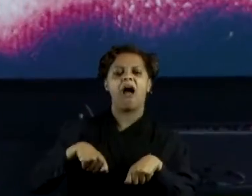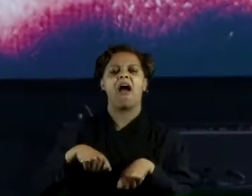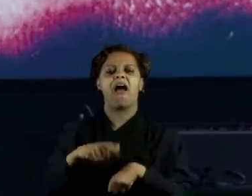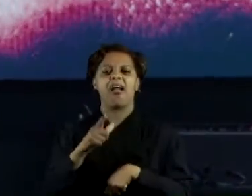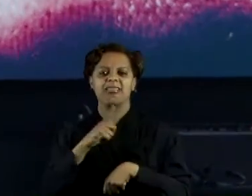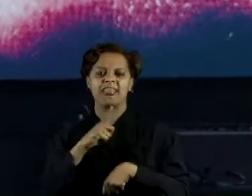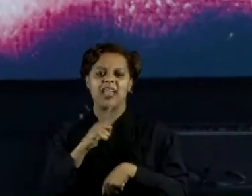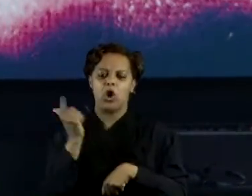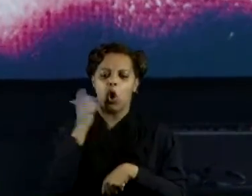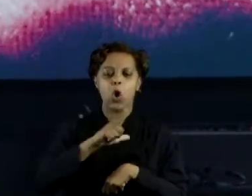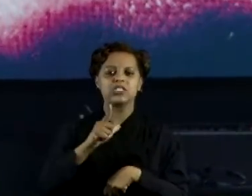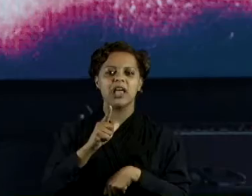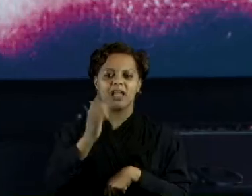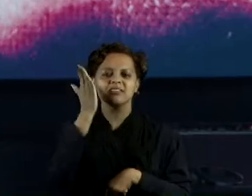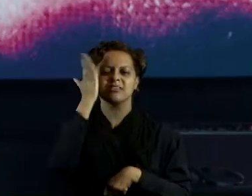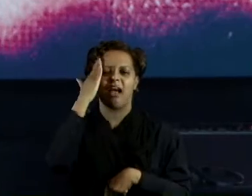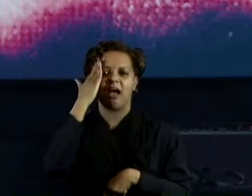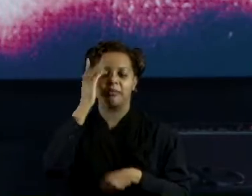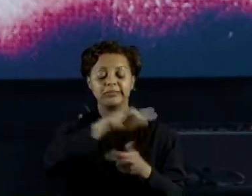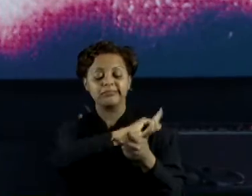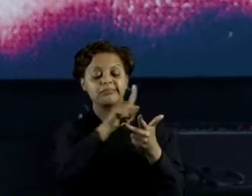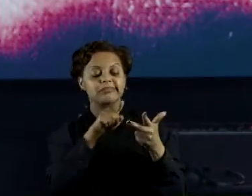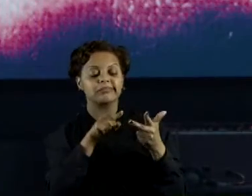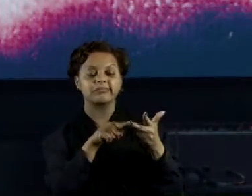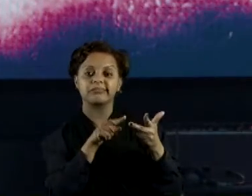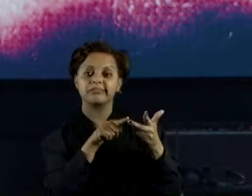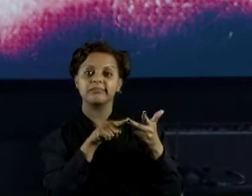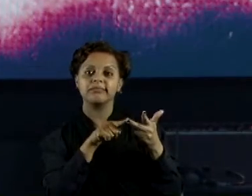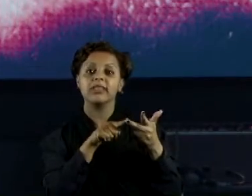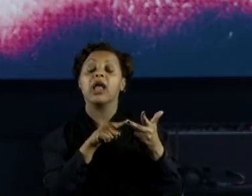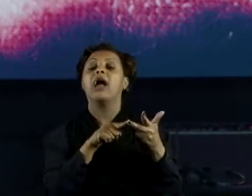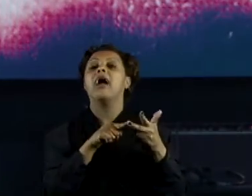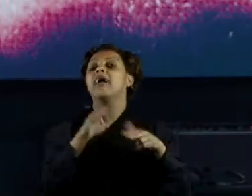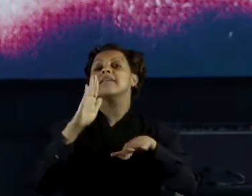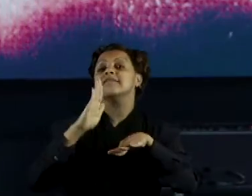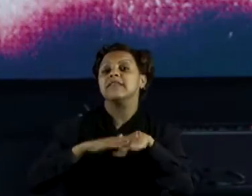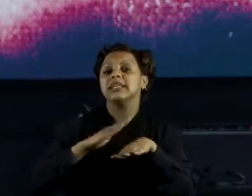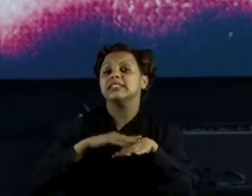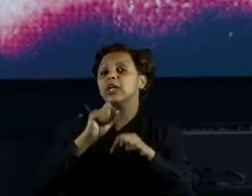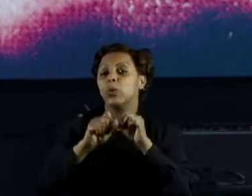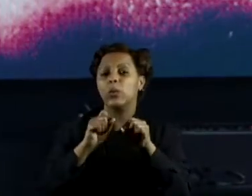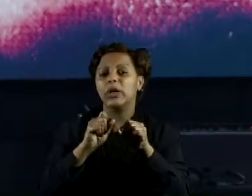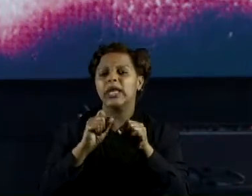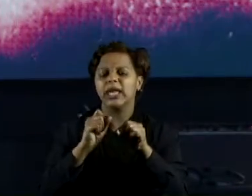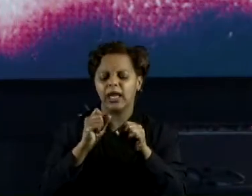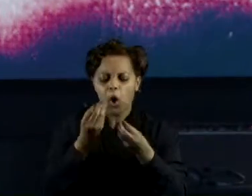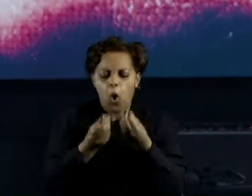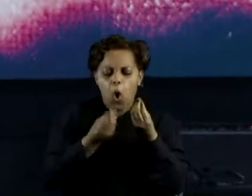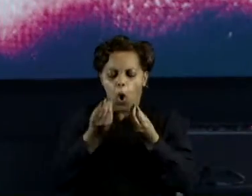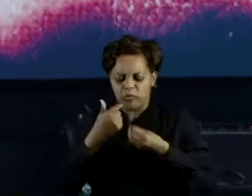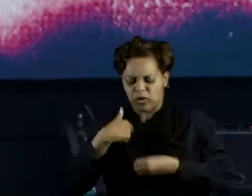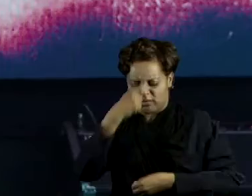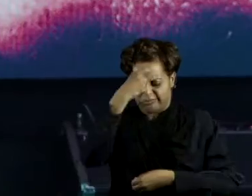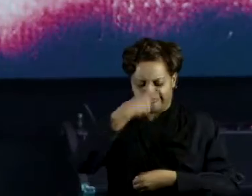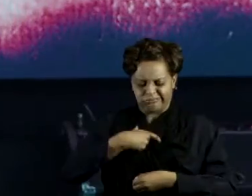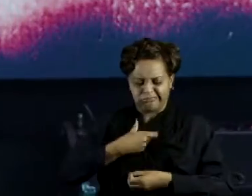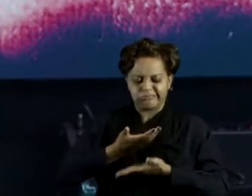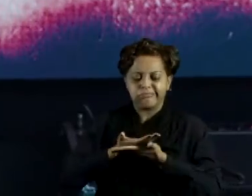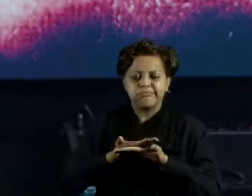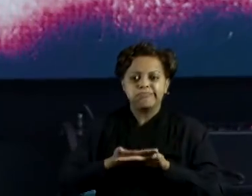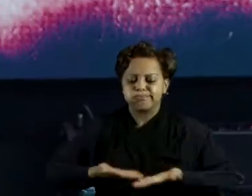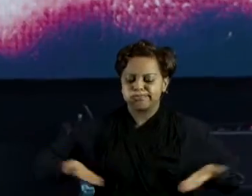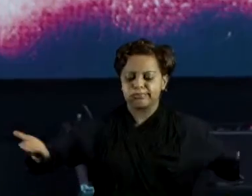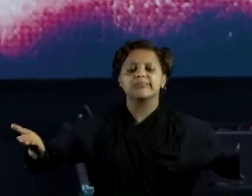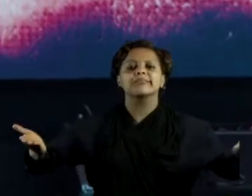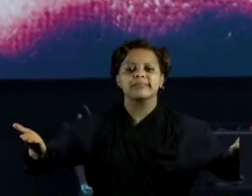e daí por diante. O terceiro aspecto é fazer aquilo que eu divido com os outros. Né? A gente é